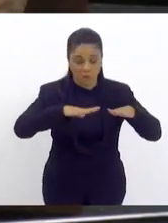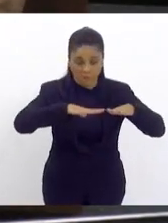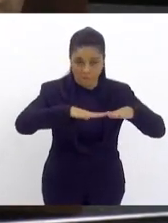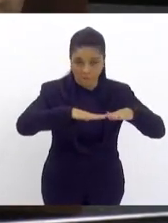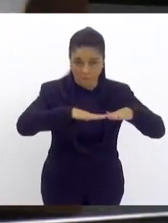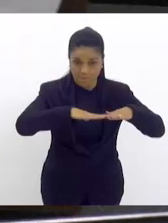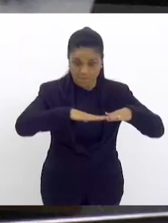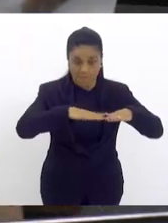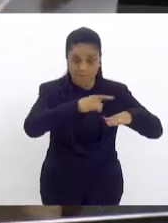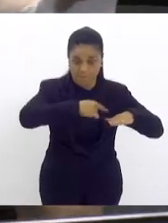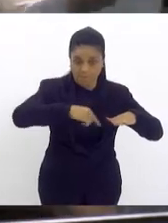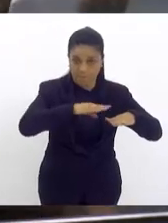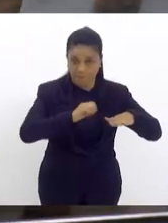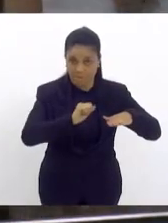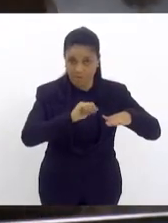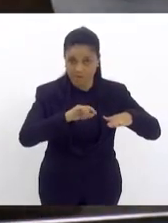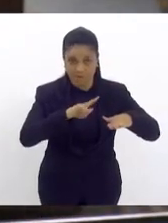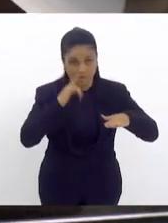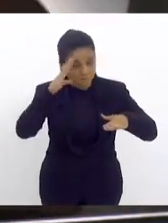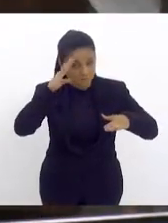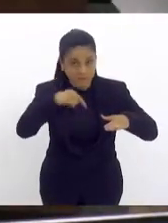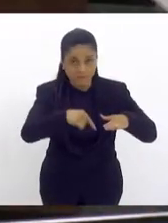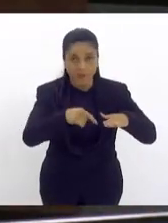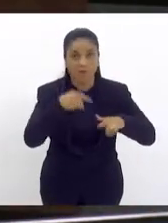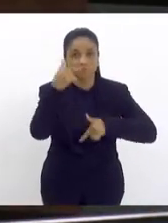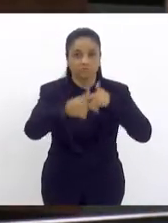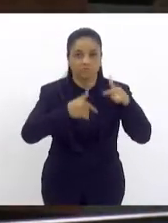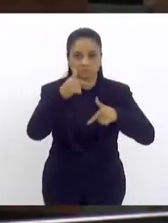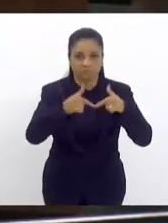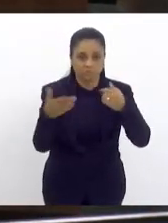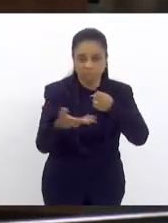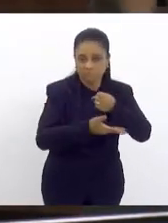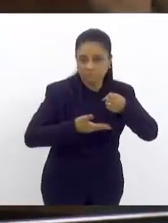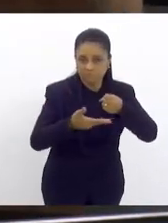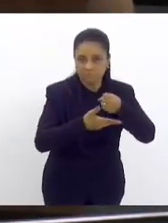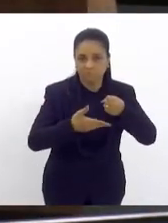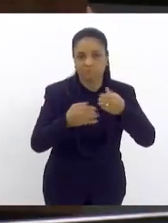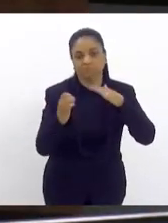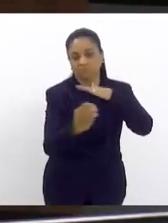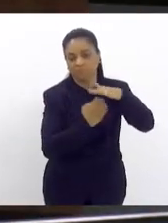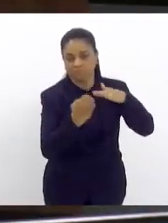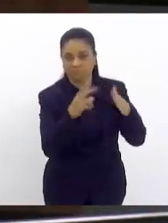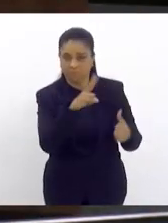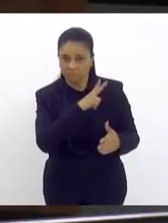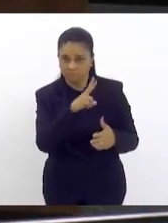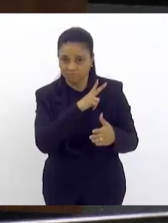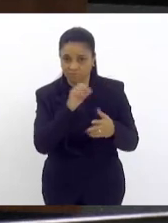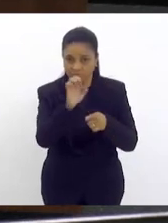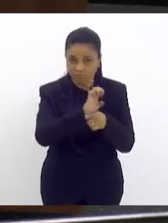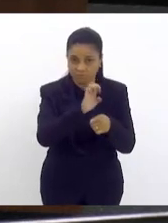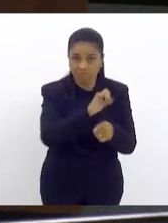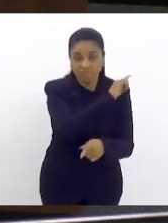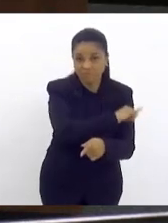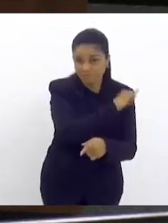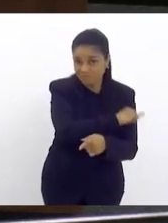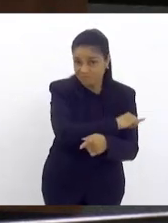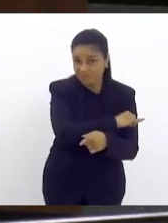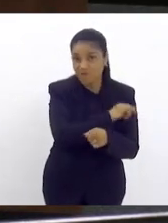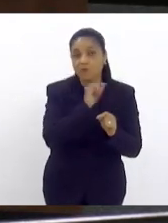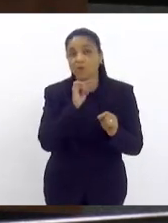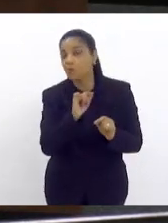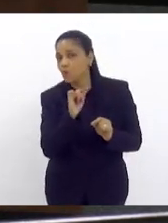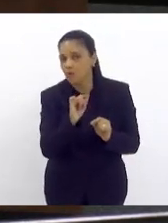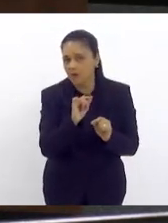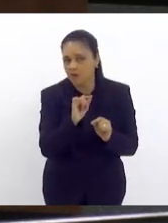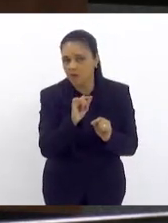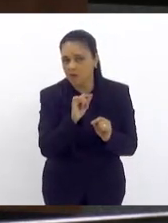considerando ainda que a concessão de serviços de saneamento básico para iniciativa privada em grande parte do Estado do Rio de Janeiro implica